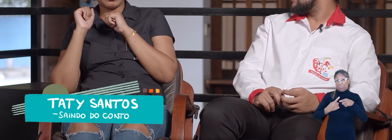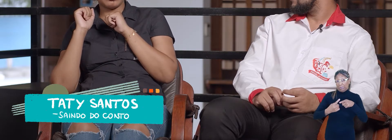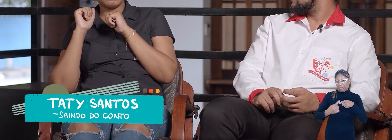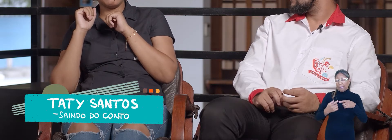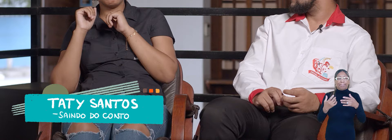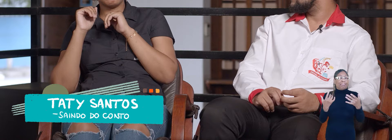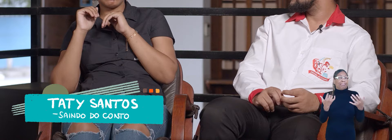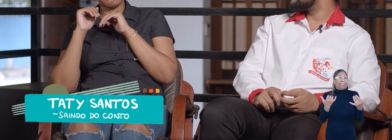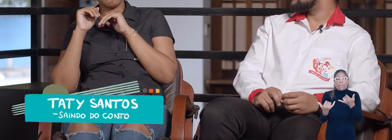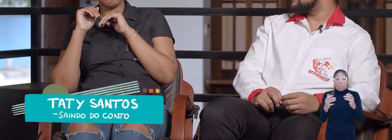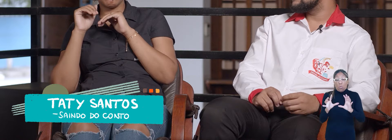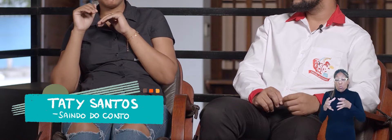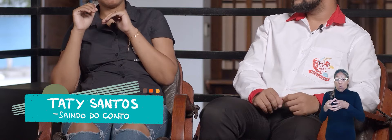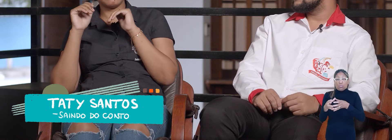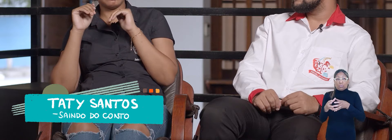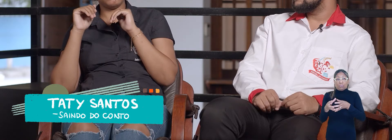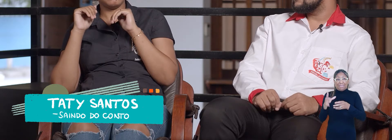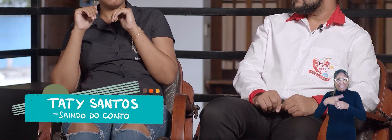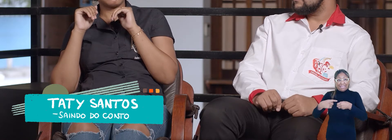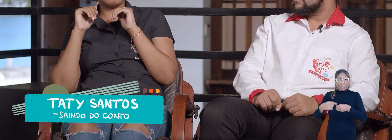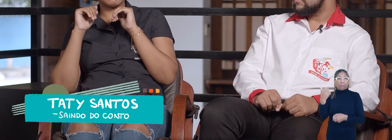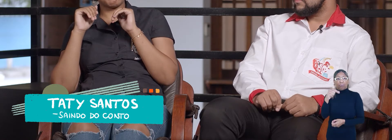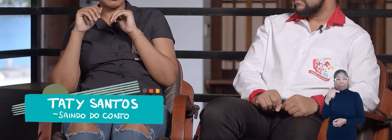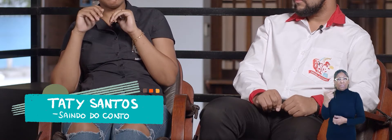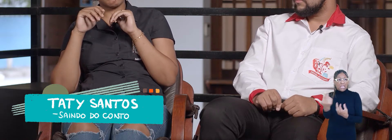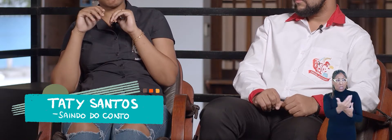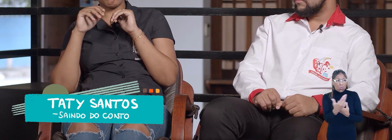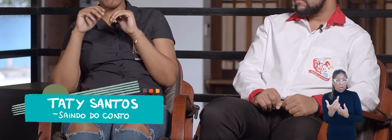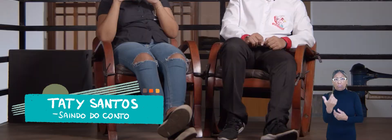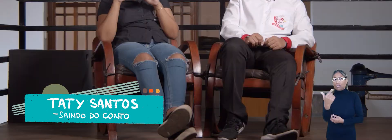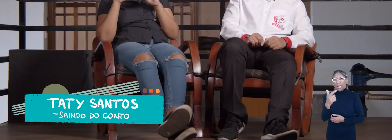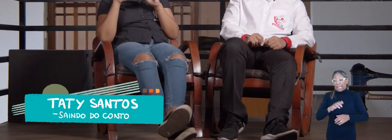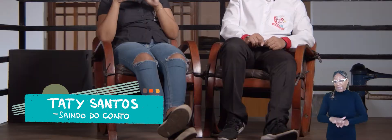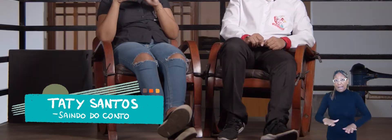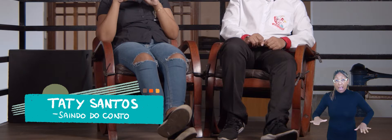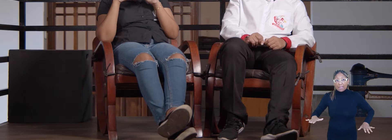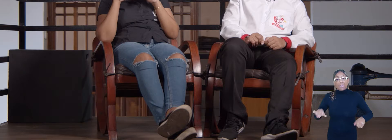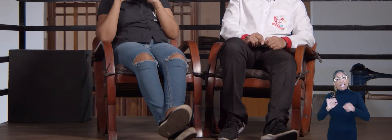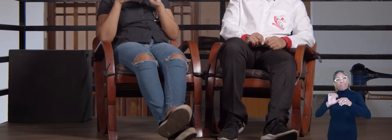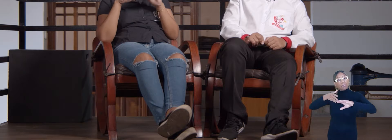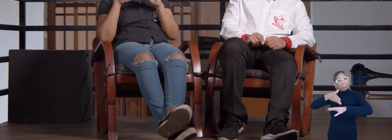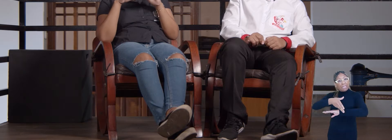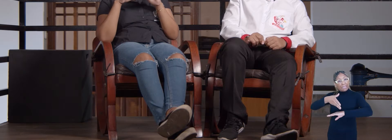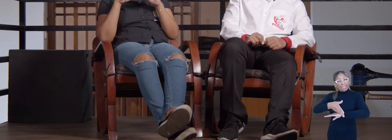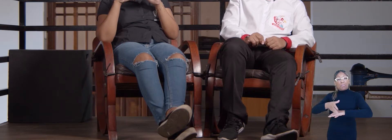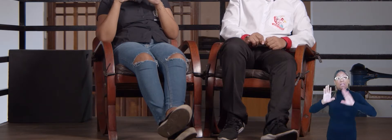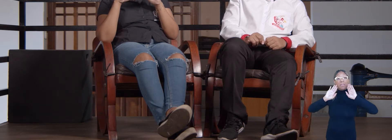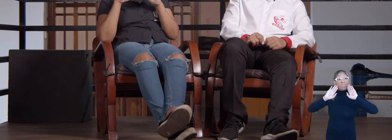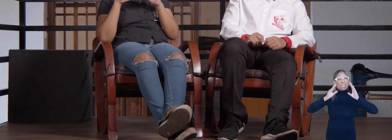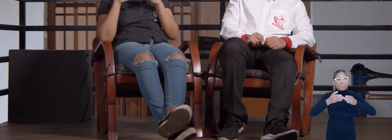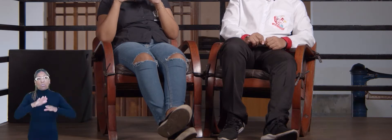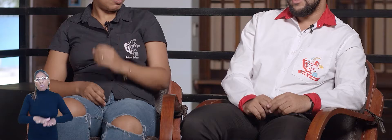Santos. Porque não se tem um grupo na cidade que trabalhe com crianças, que faça espetáculo também